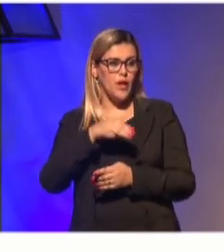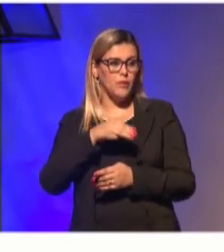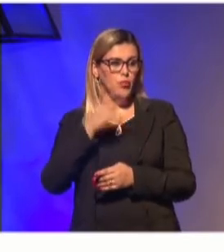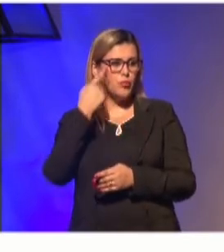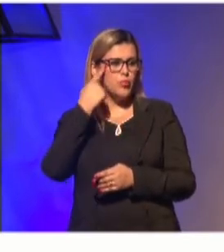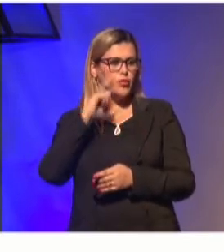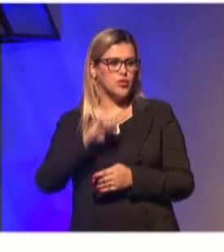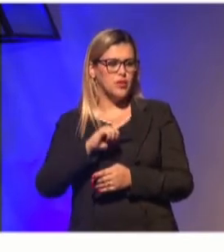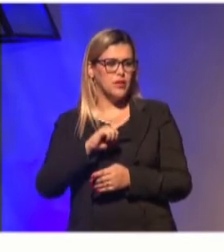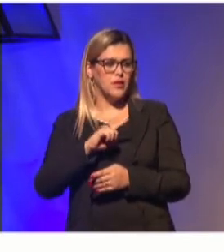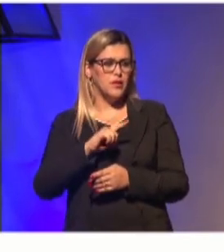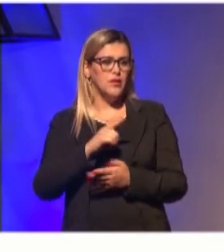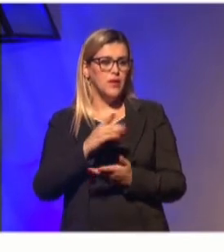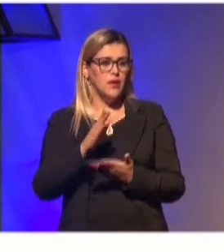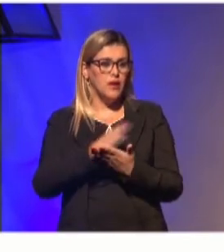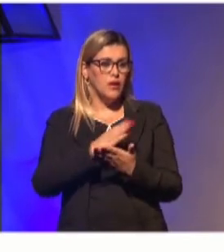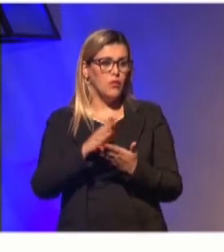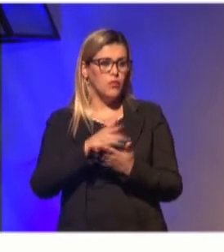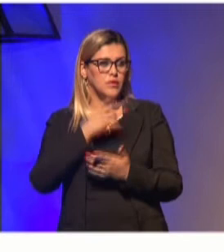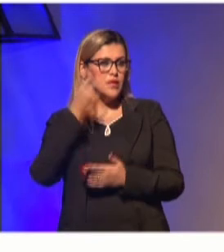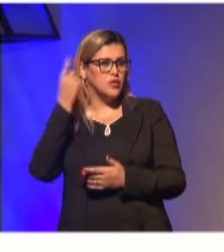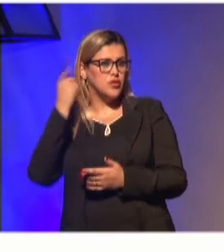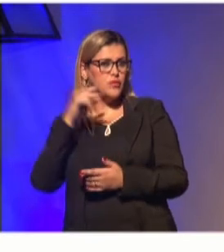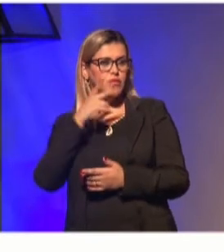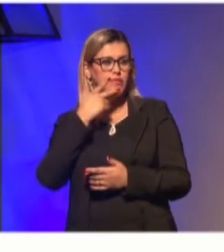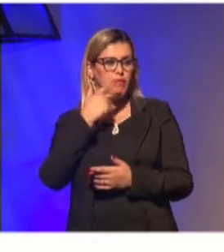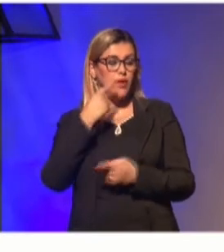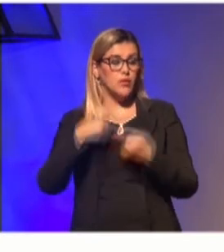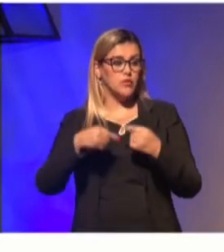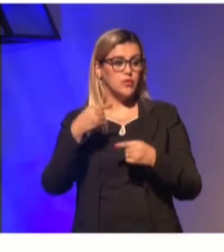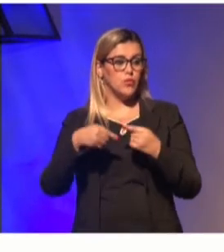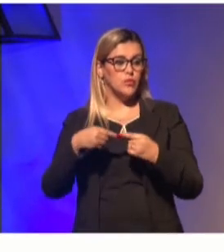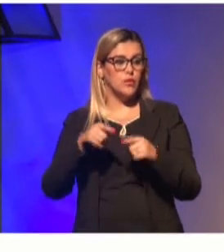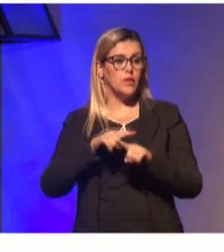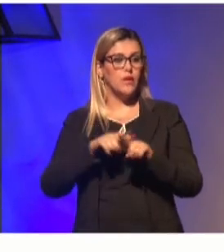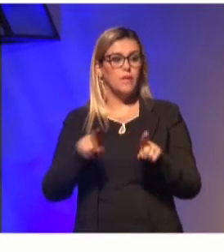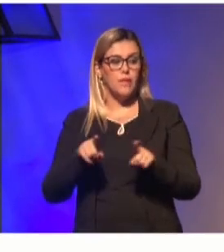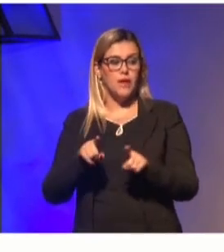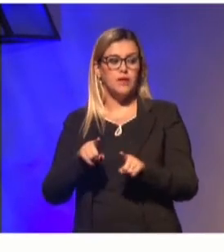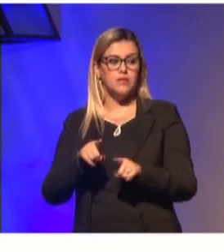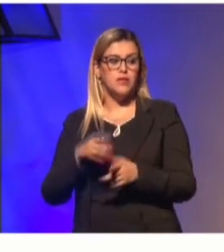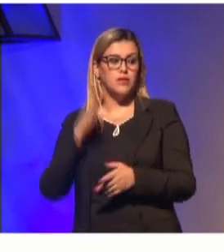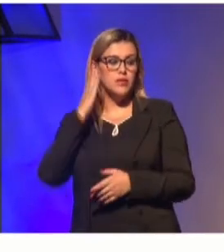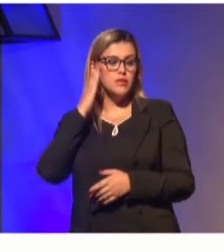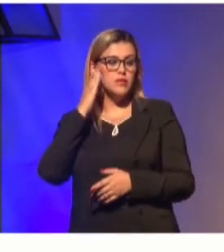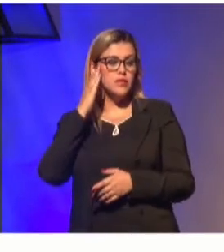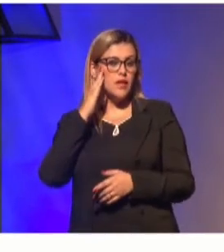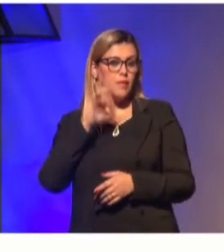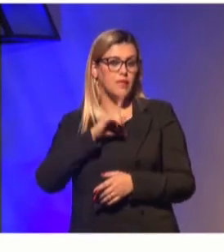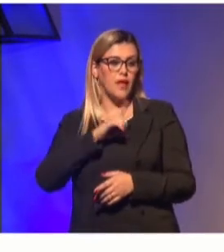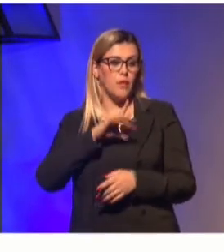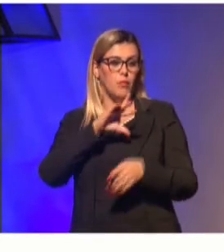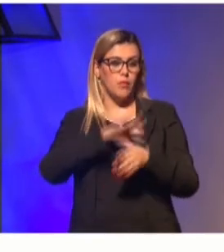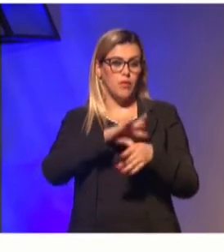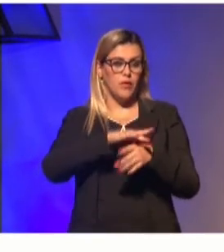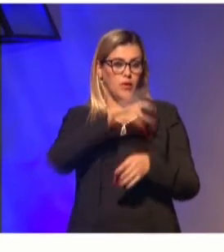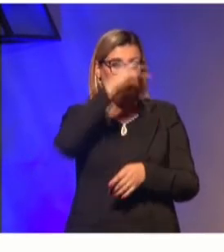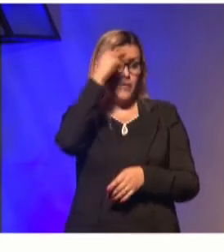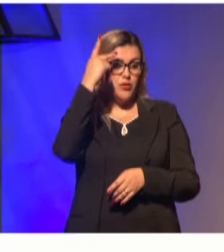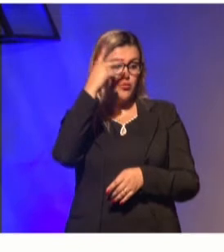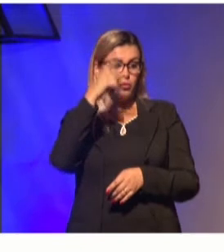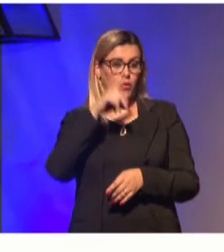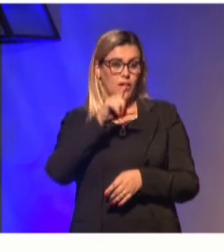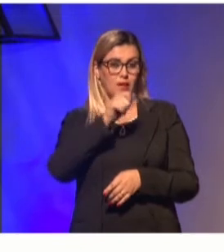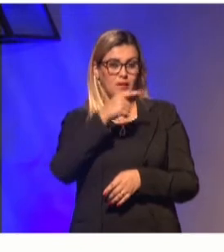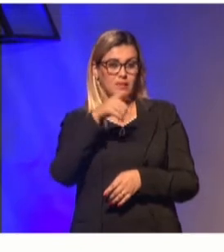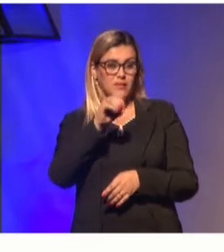nervo, né, algumas questões ainda mais antigas que discutem isso, mas a gente tem aí um paciente com uma lesão grave,